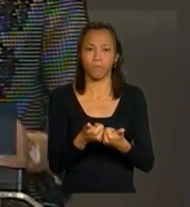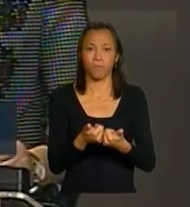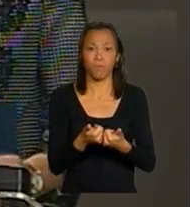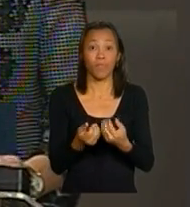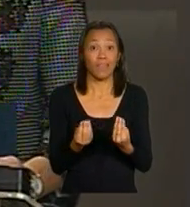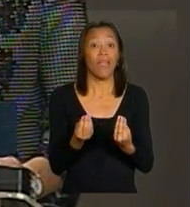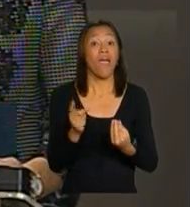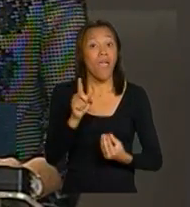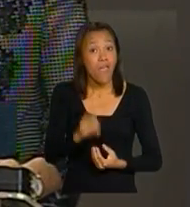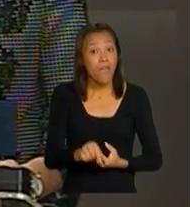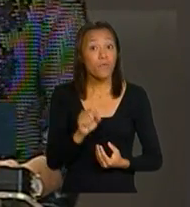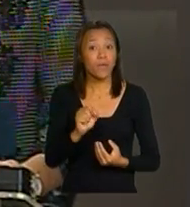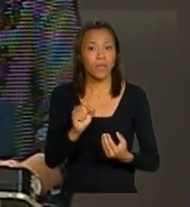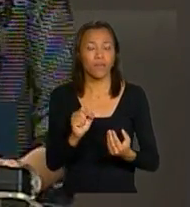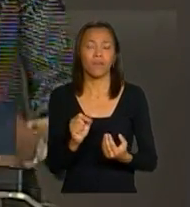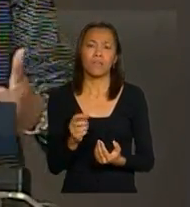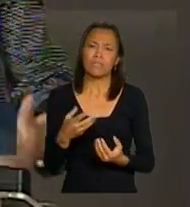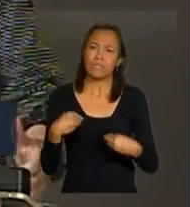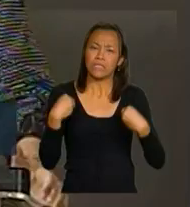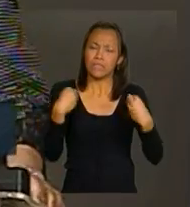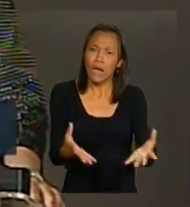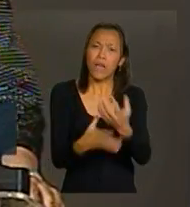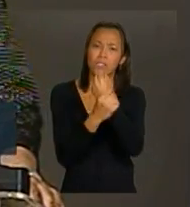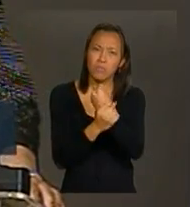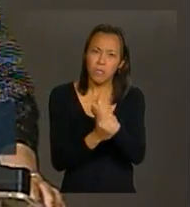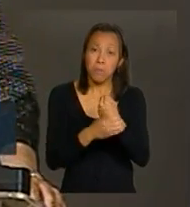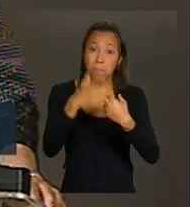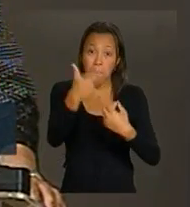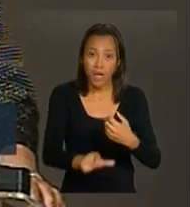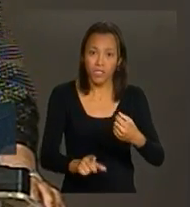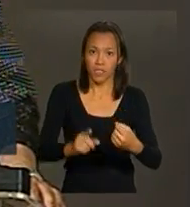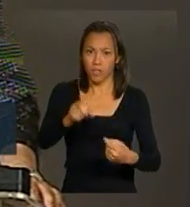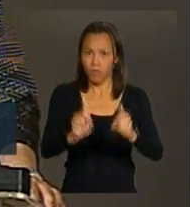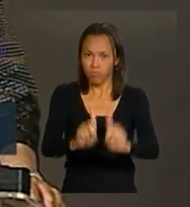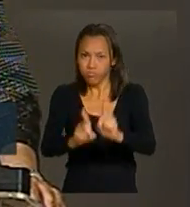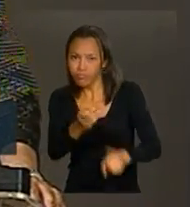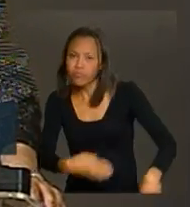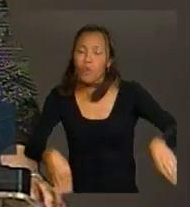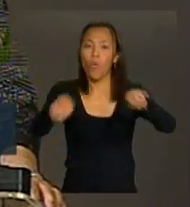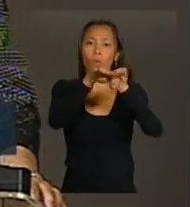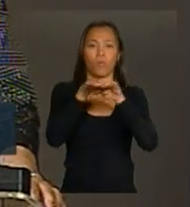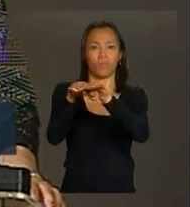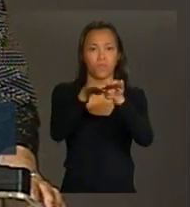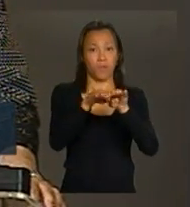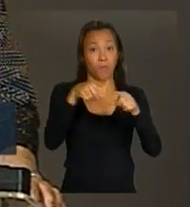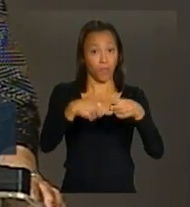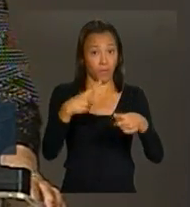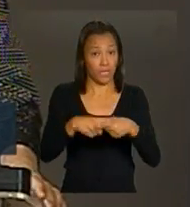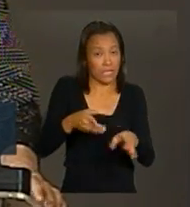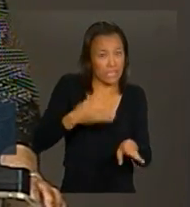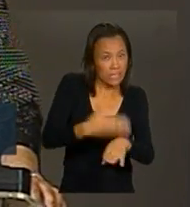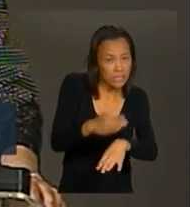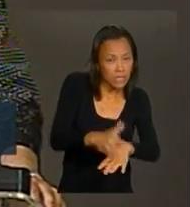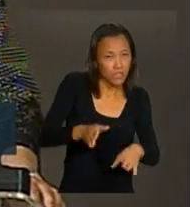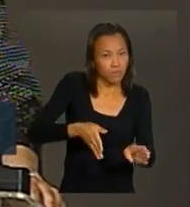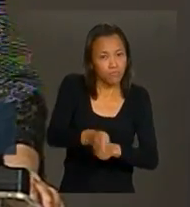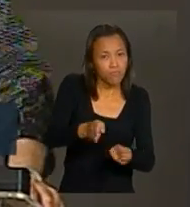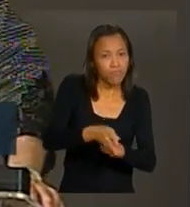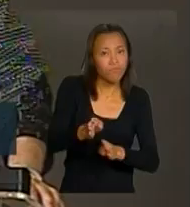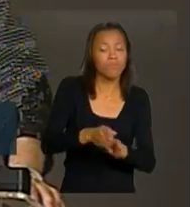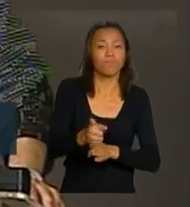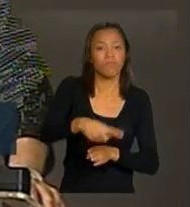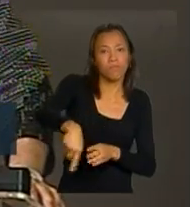dá um passo no sentido de assegurar mais competitividade, porque a qualificação, a capacidade